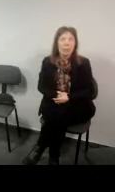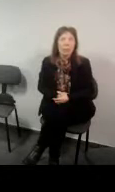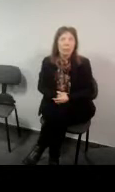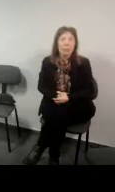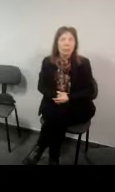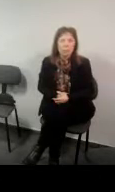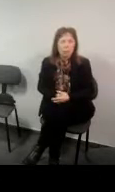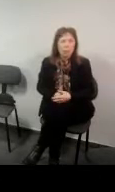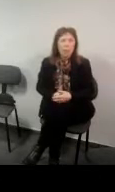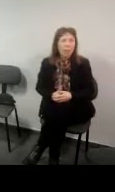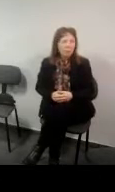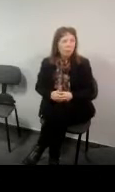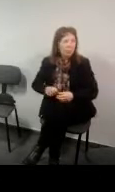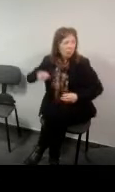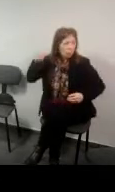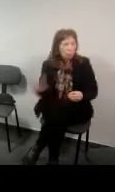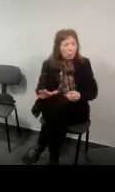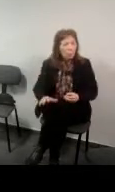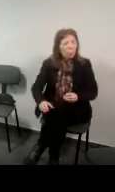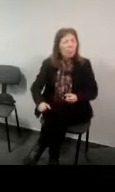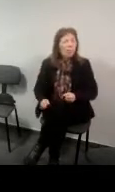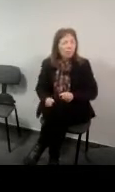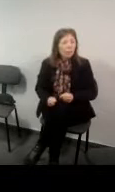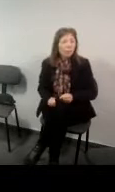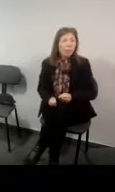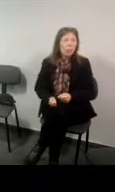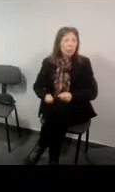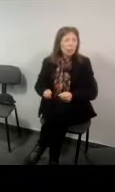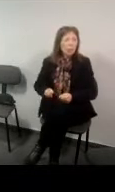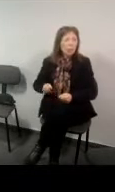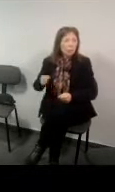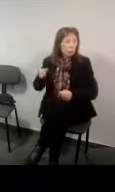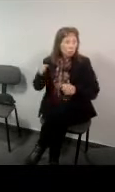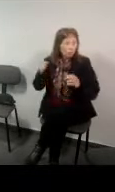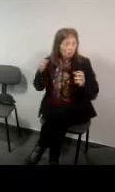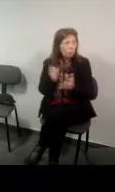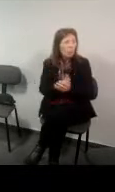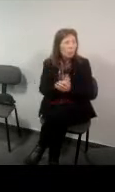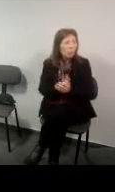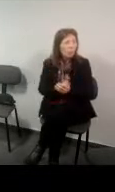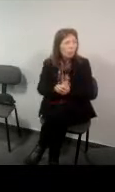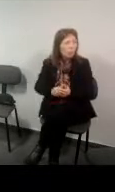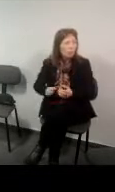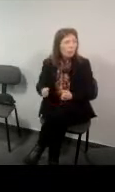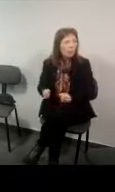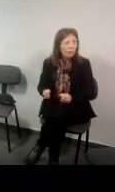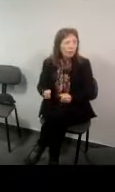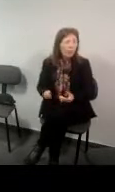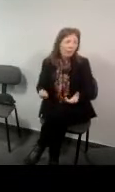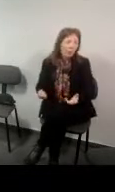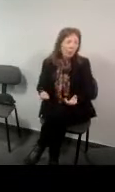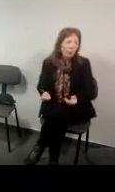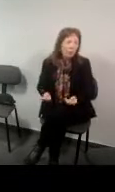vou fazer isso, vou fazer aquilo. Então, se você faz com a mão, você tem, então, vou jogar um bloco de energia ali, impactante